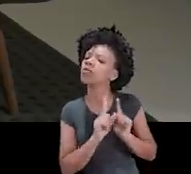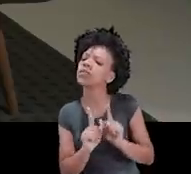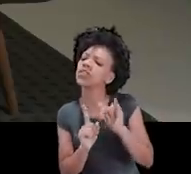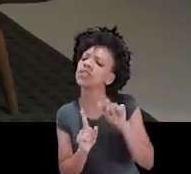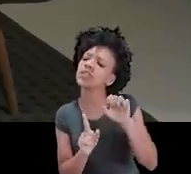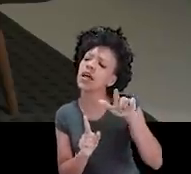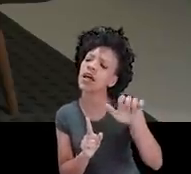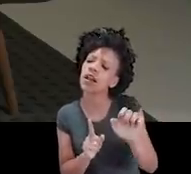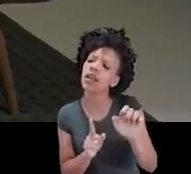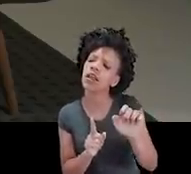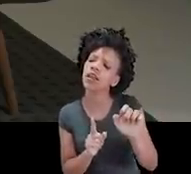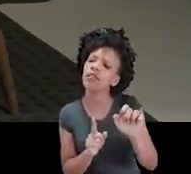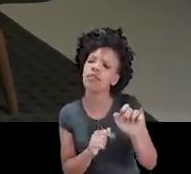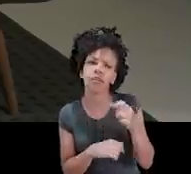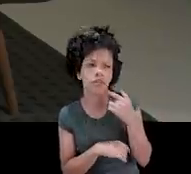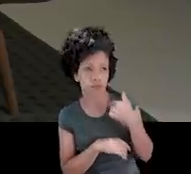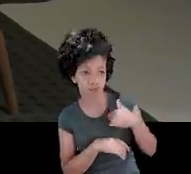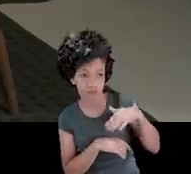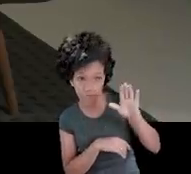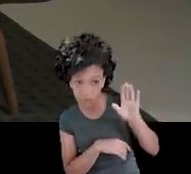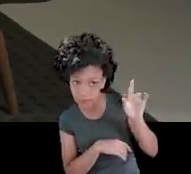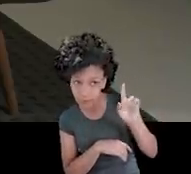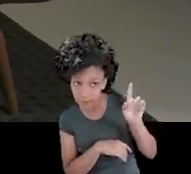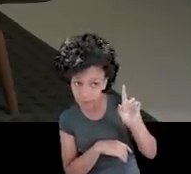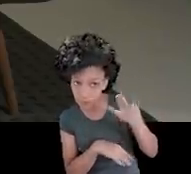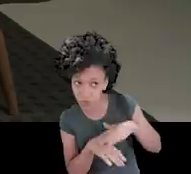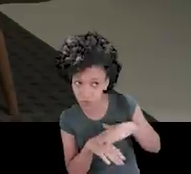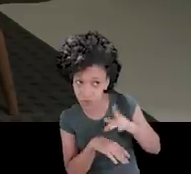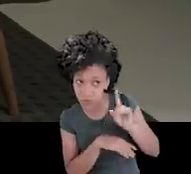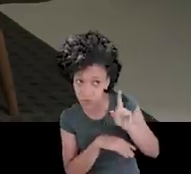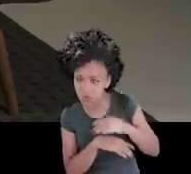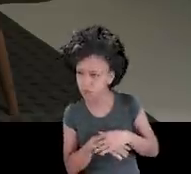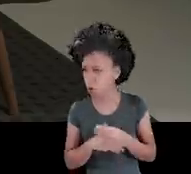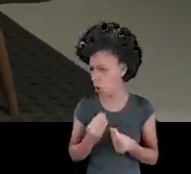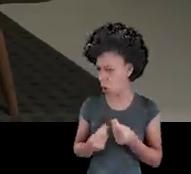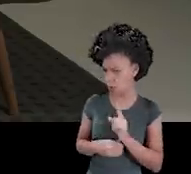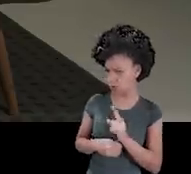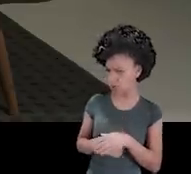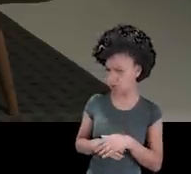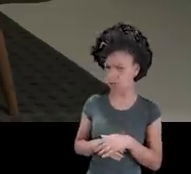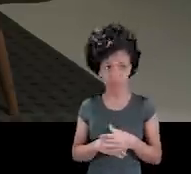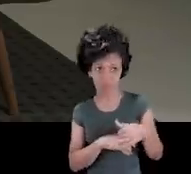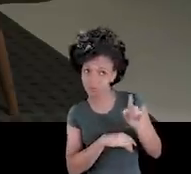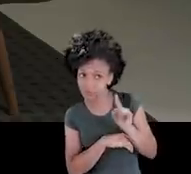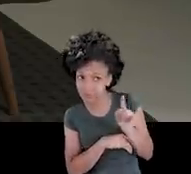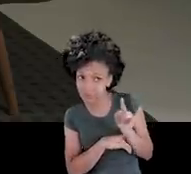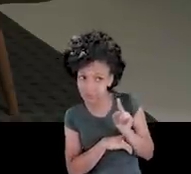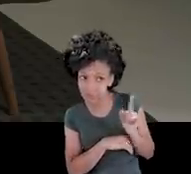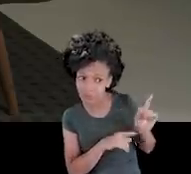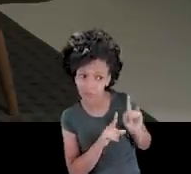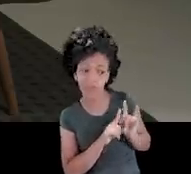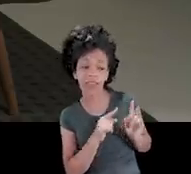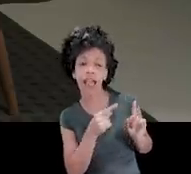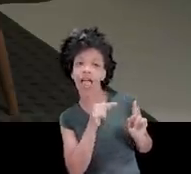Gisele. Eu levantei a mão e disse, não, não fiz, não. Ele falou, como não? Não, não fiz do lado dela. Ela